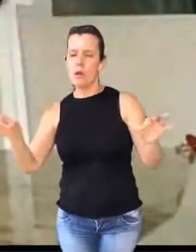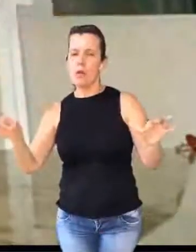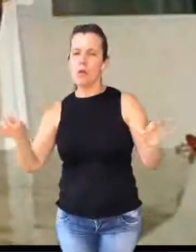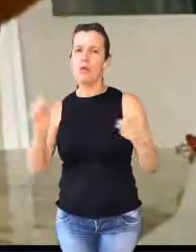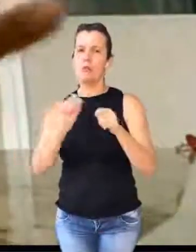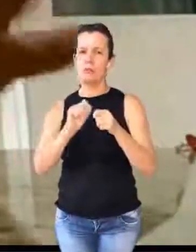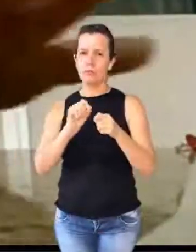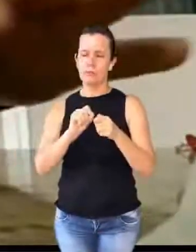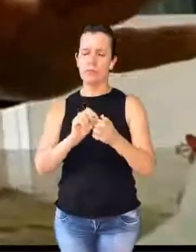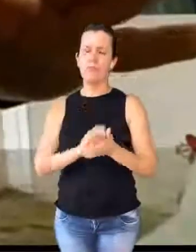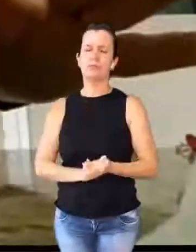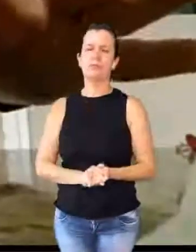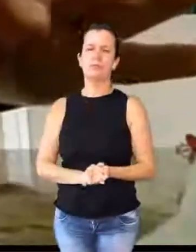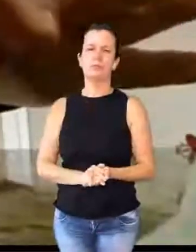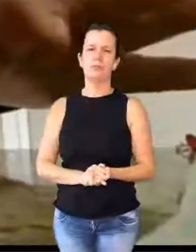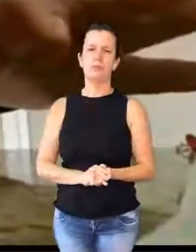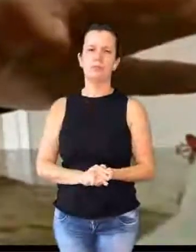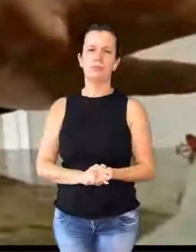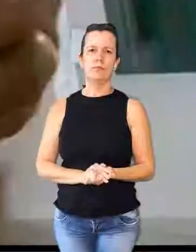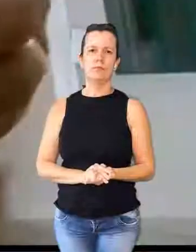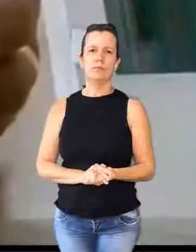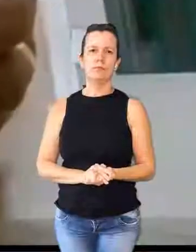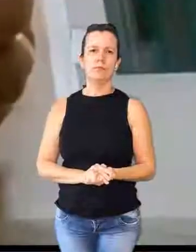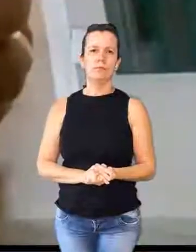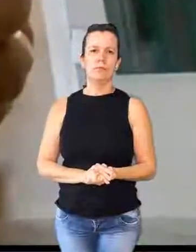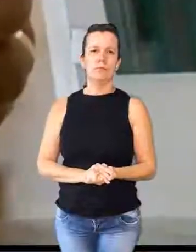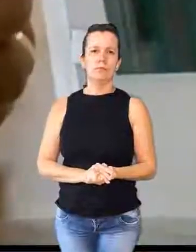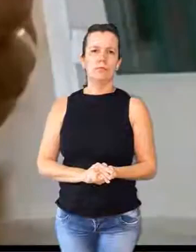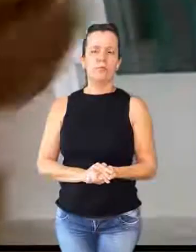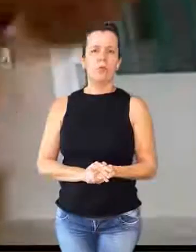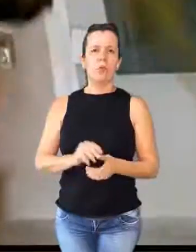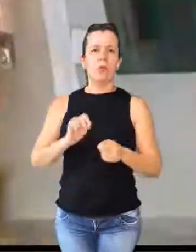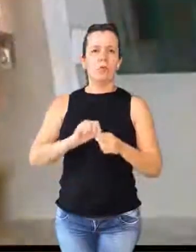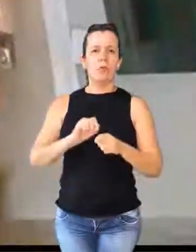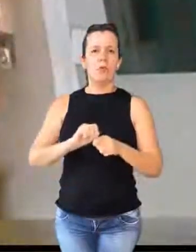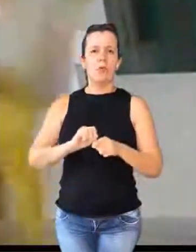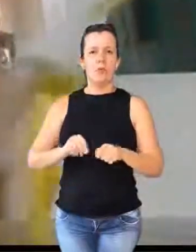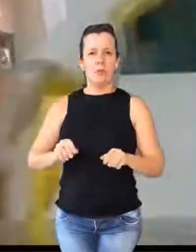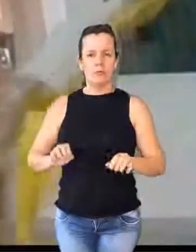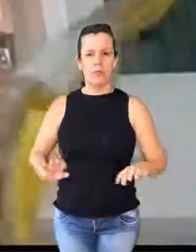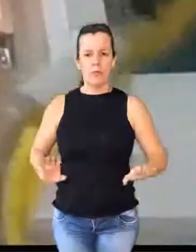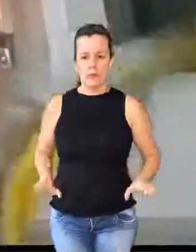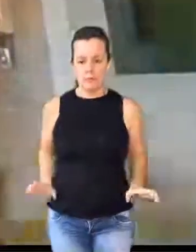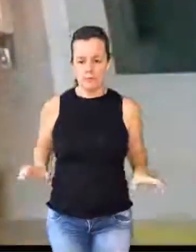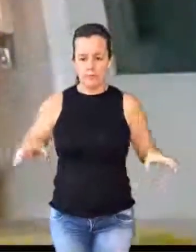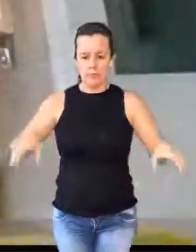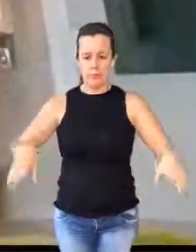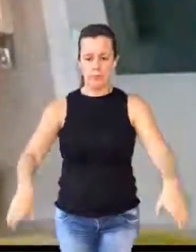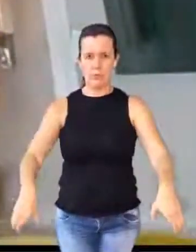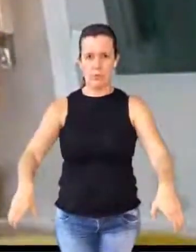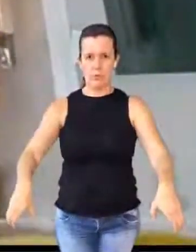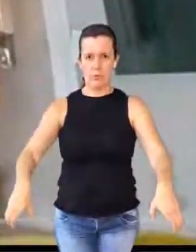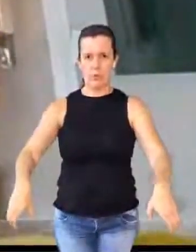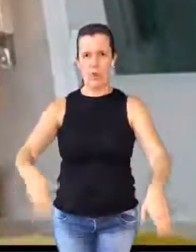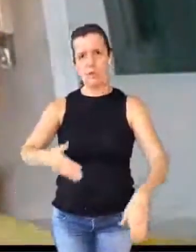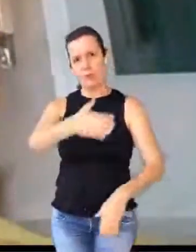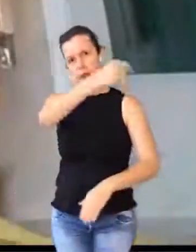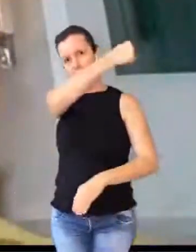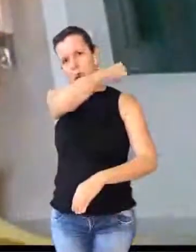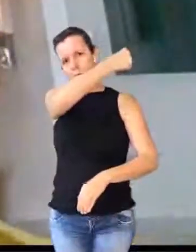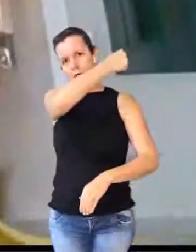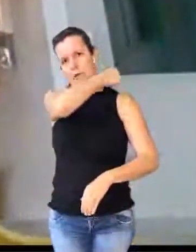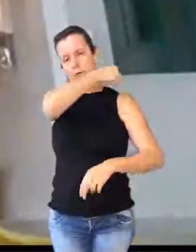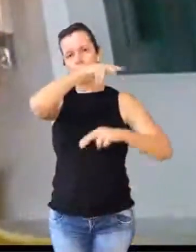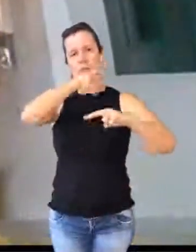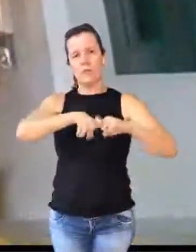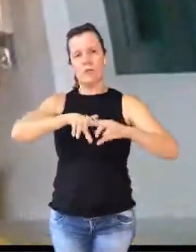Espera um pouco, vou esperar um pouco e já volto. Olha, peguei um pedaço de barbante para eu